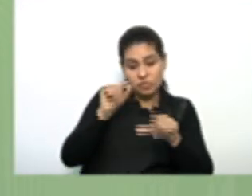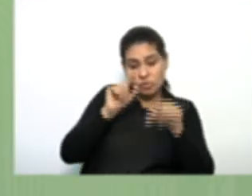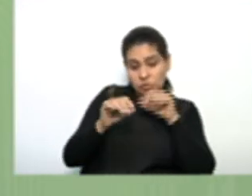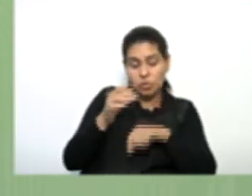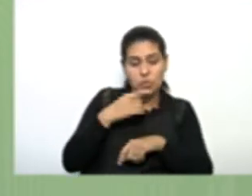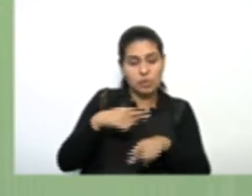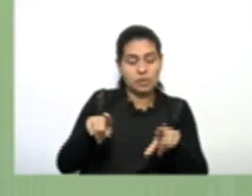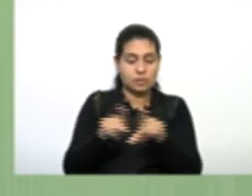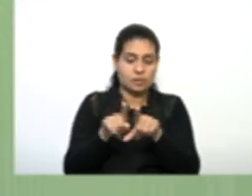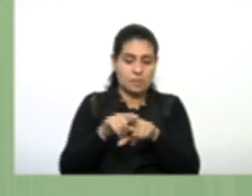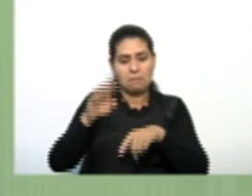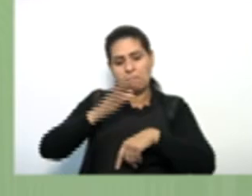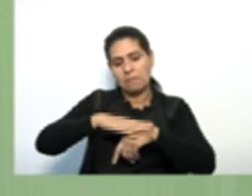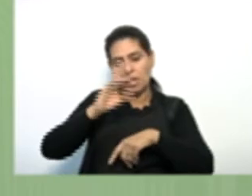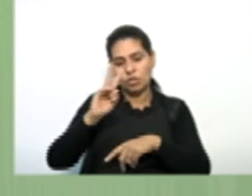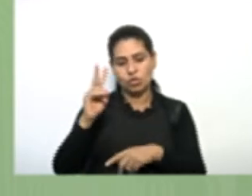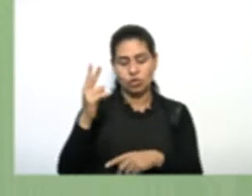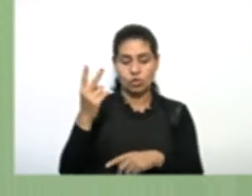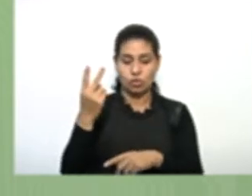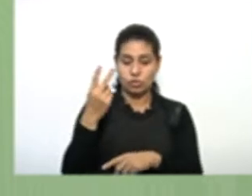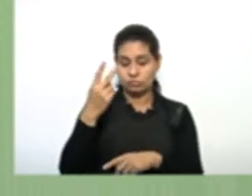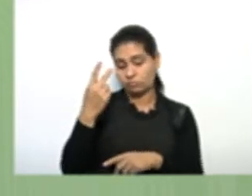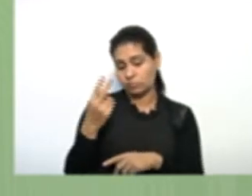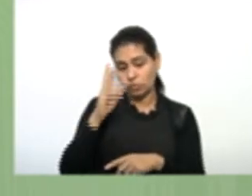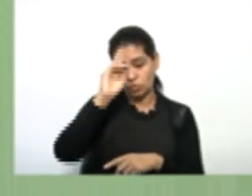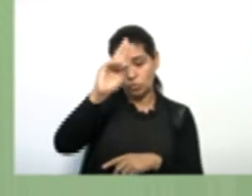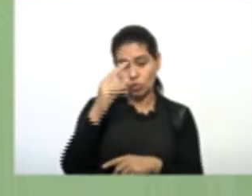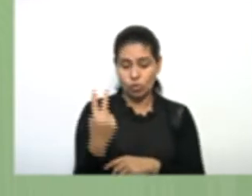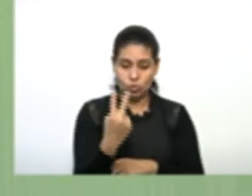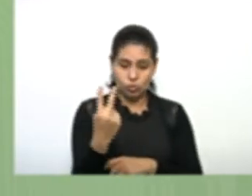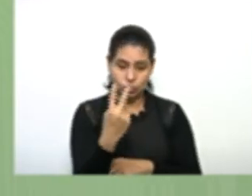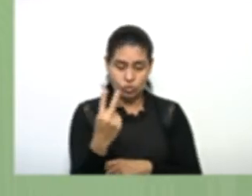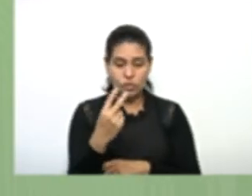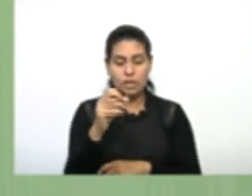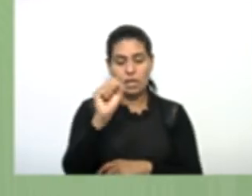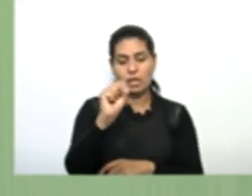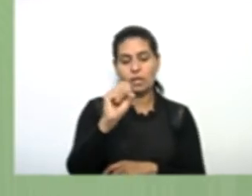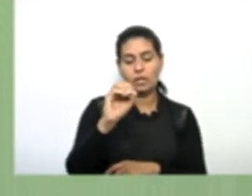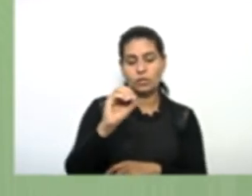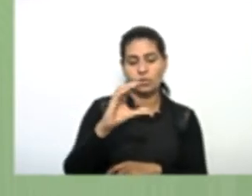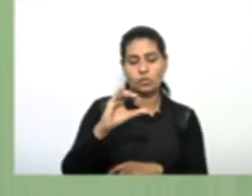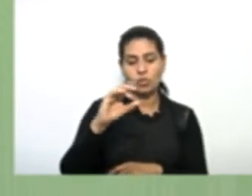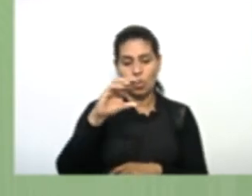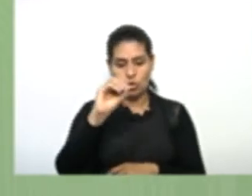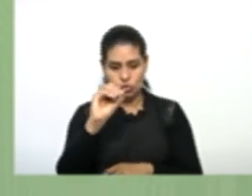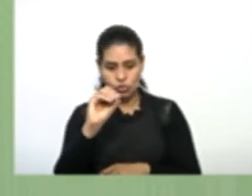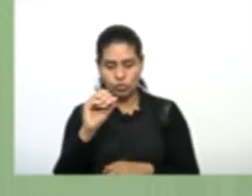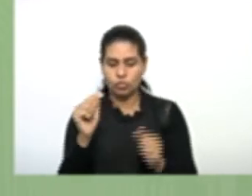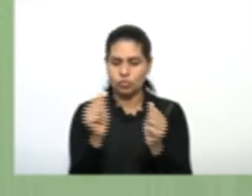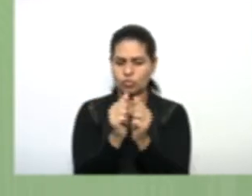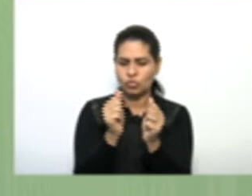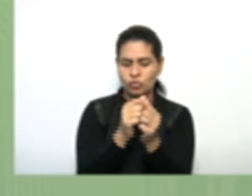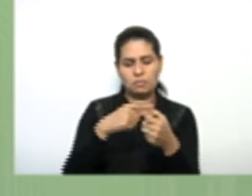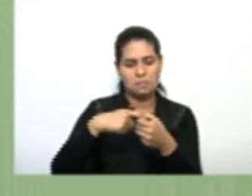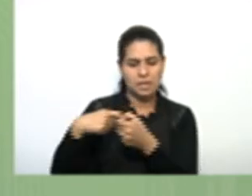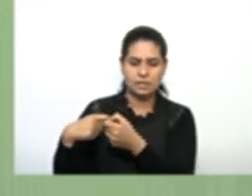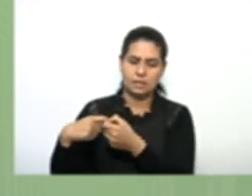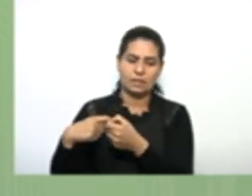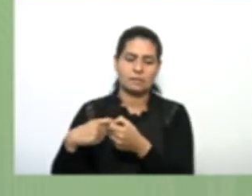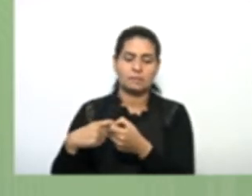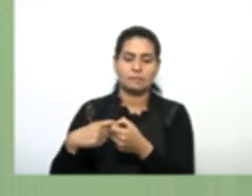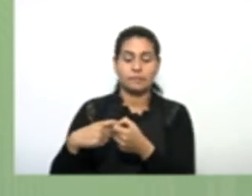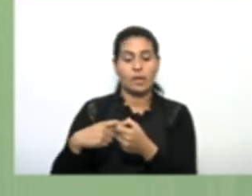E quando ela tem mais de um dono, nós chamamos de sócios. Dificilmente a gente usa a palavra coletiva para designar as empresas capitalistas,